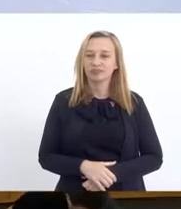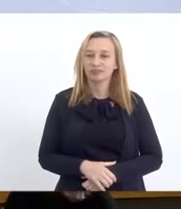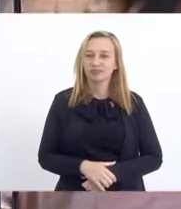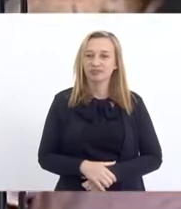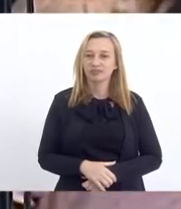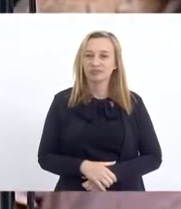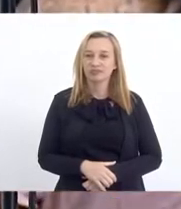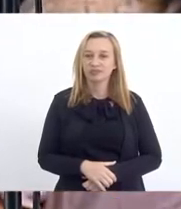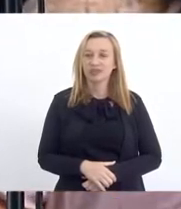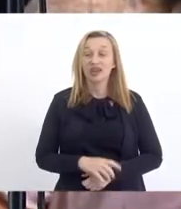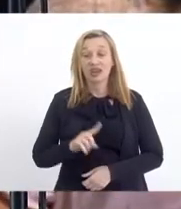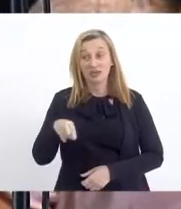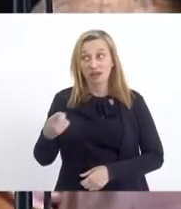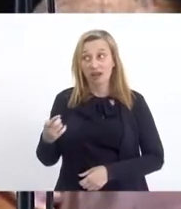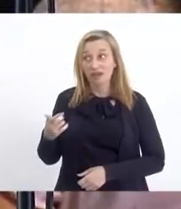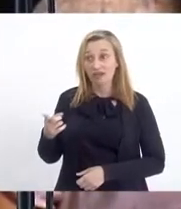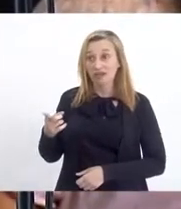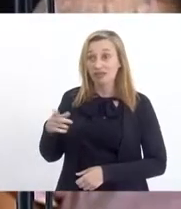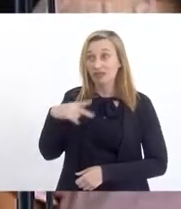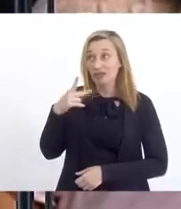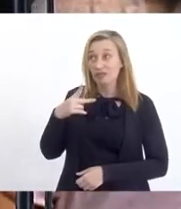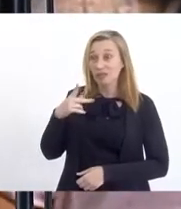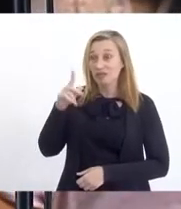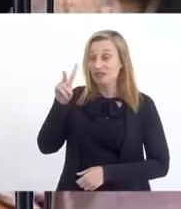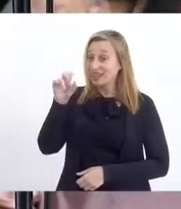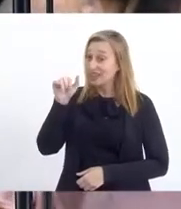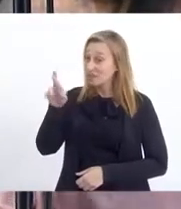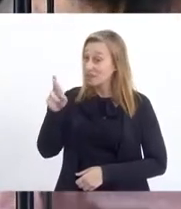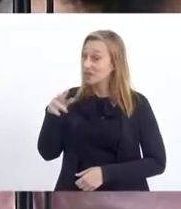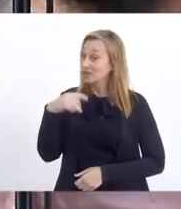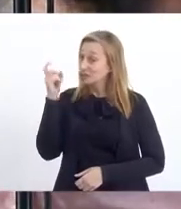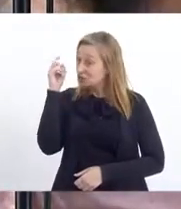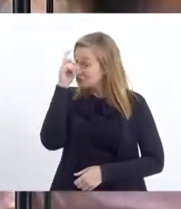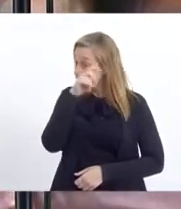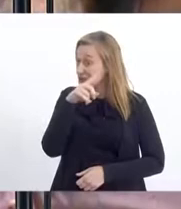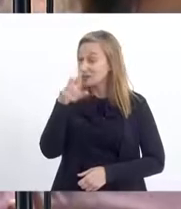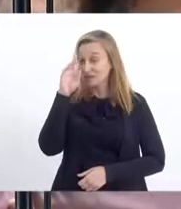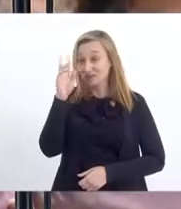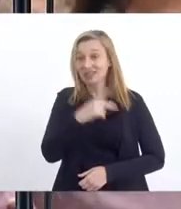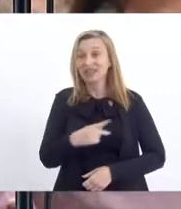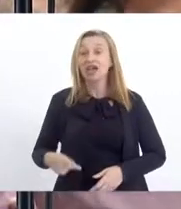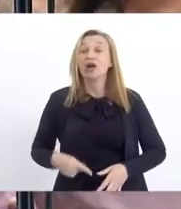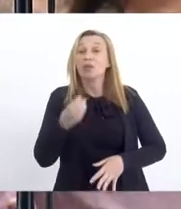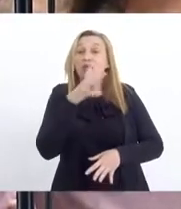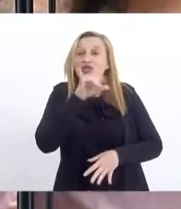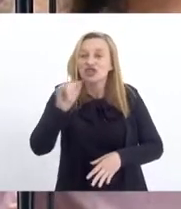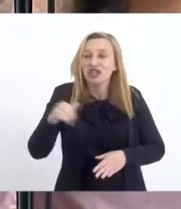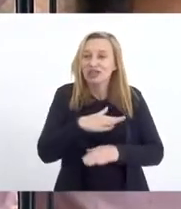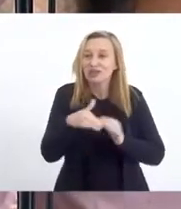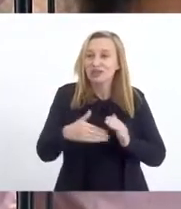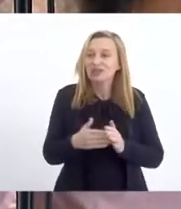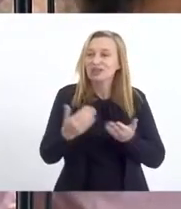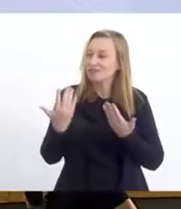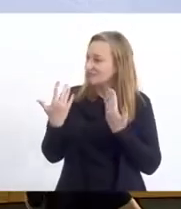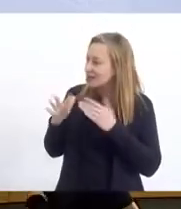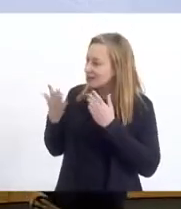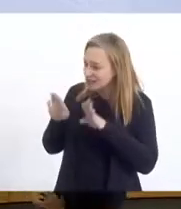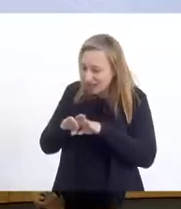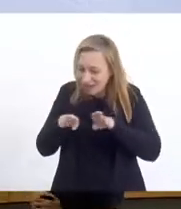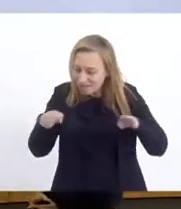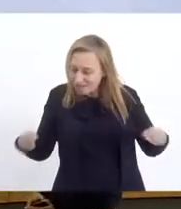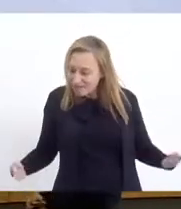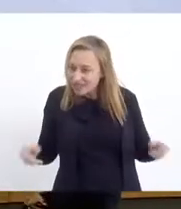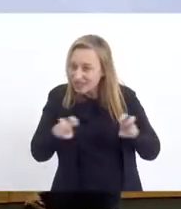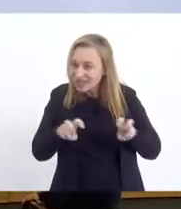Falar depois de Vladimir é bem difícil, né, presidente? Bom dia a todos. Quero cumprimentar a mesa, na pessoa